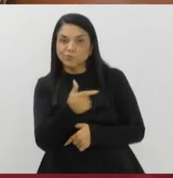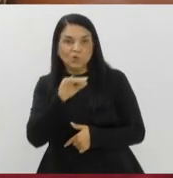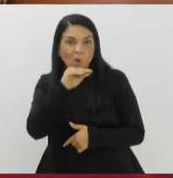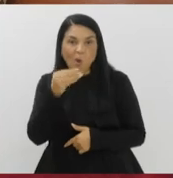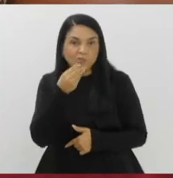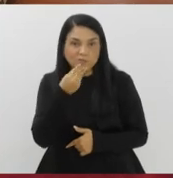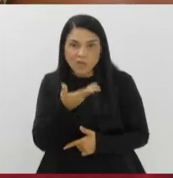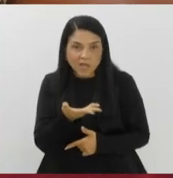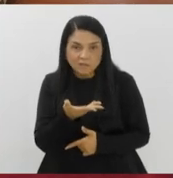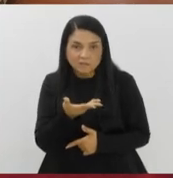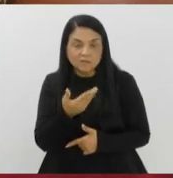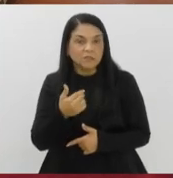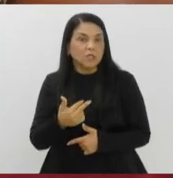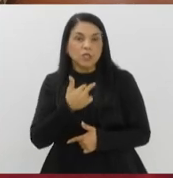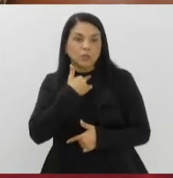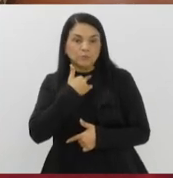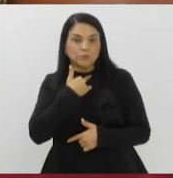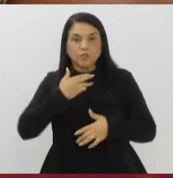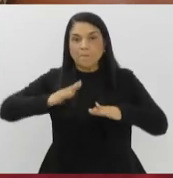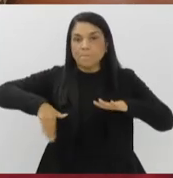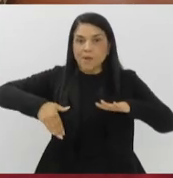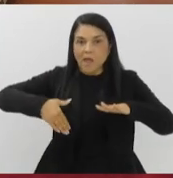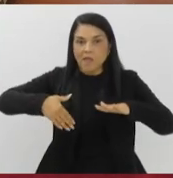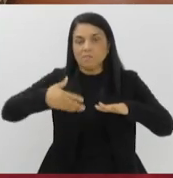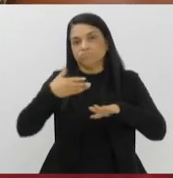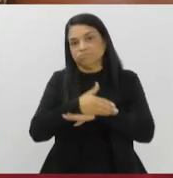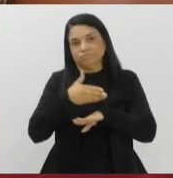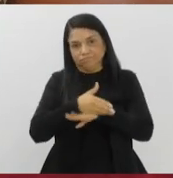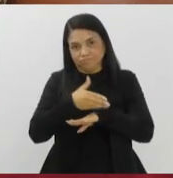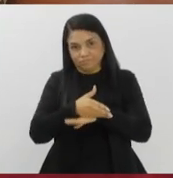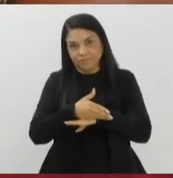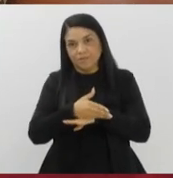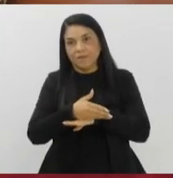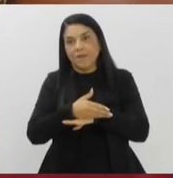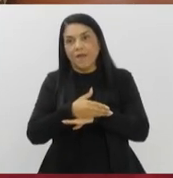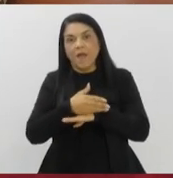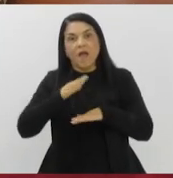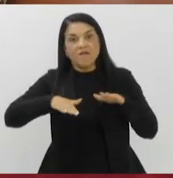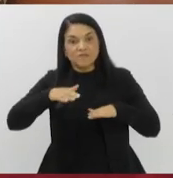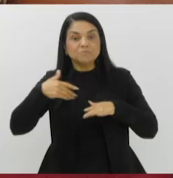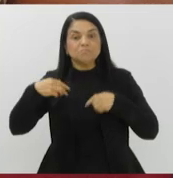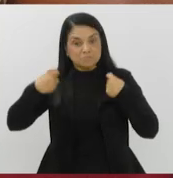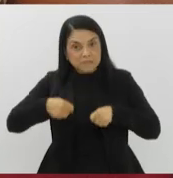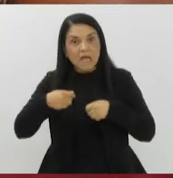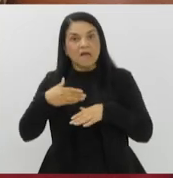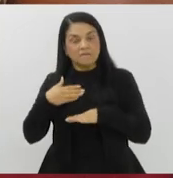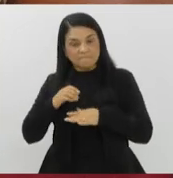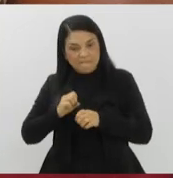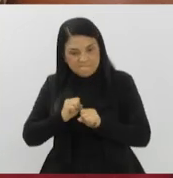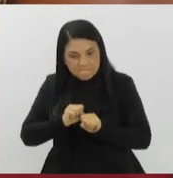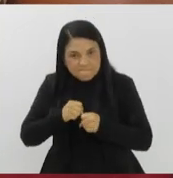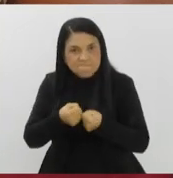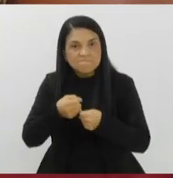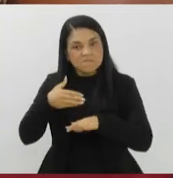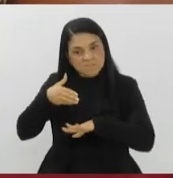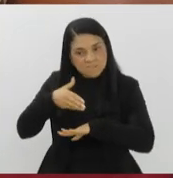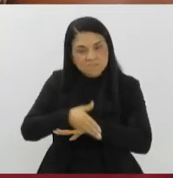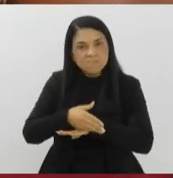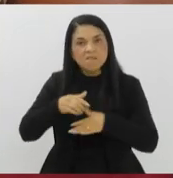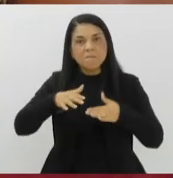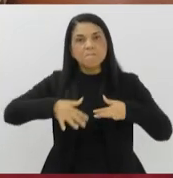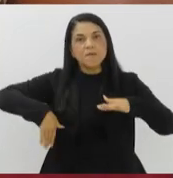lá, porque era a pandemia. Mas muitas vezes a gente teve que descer para trabalhar. Por quê? Porque a gente não tinha nada que